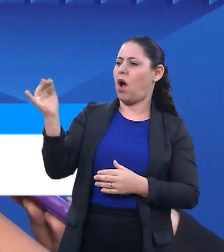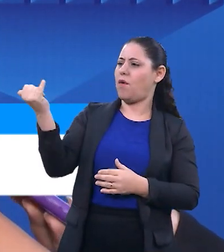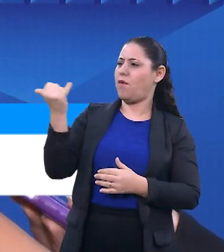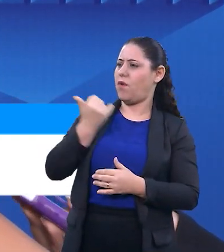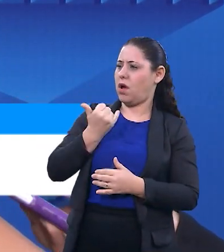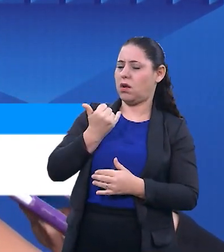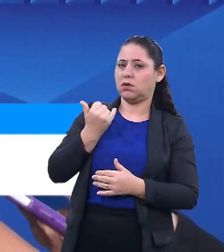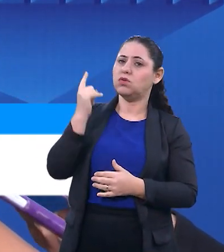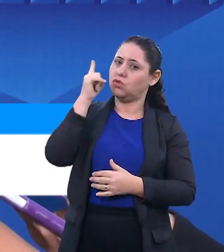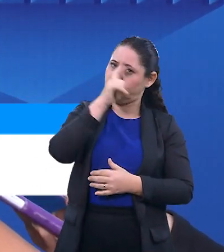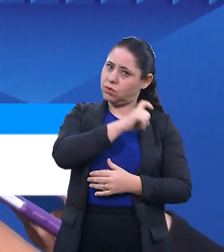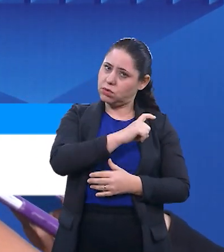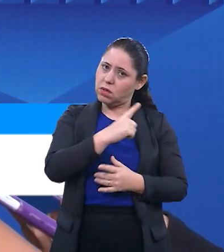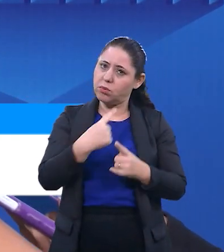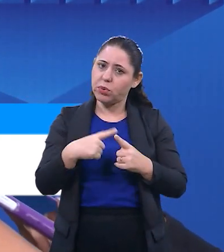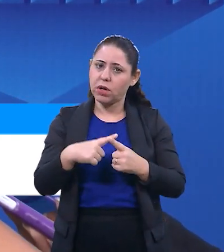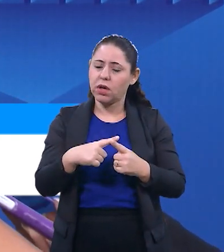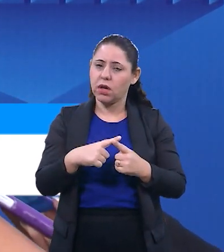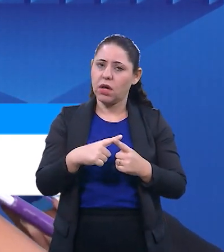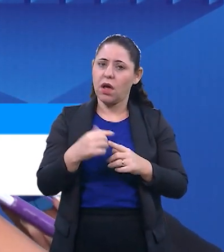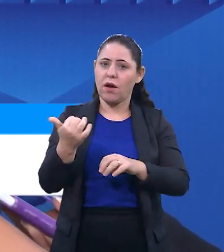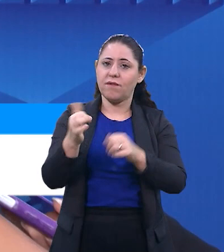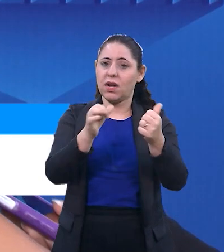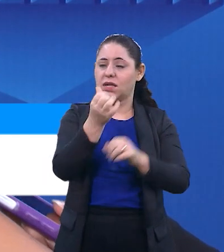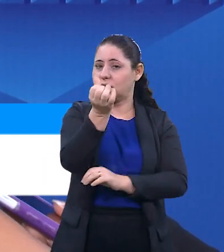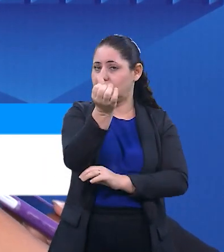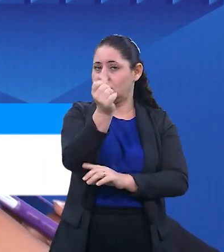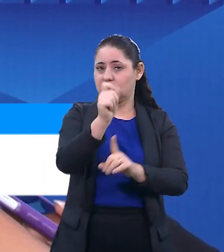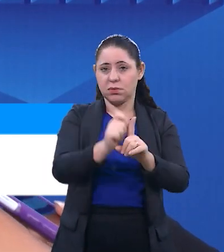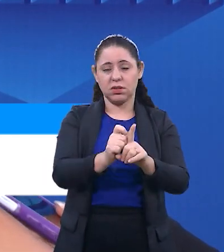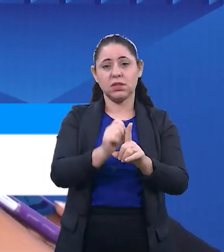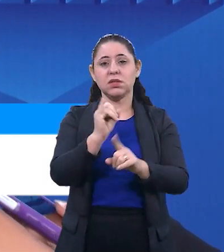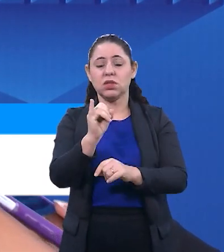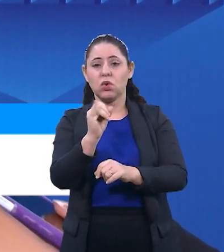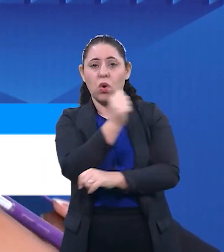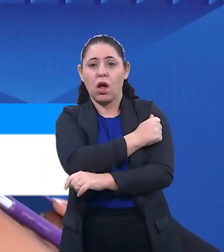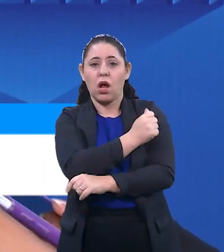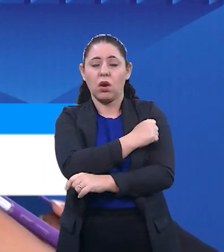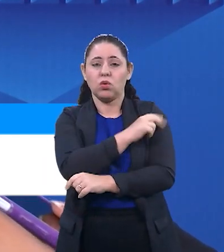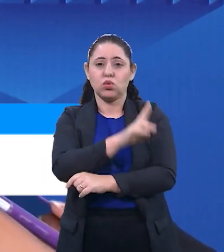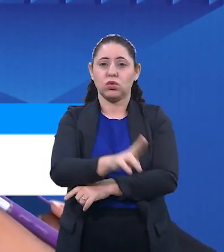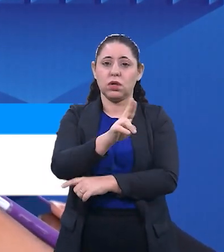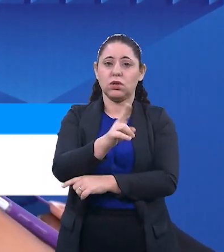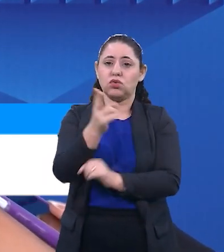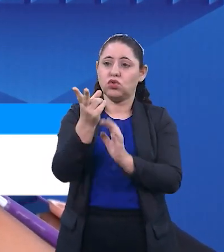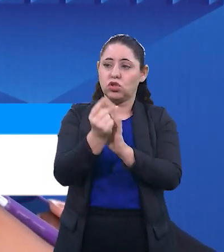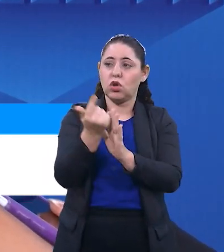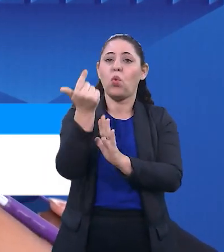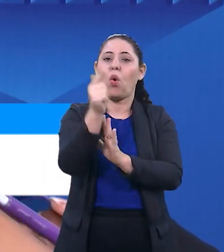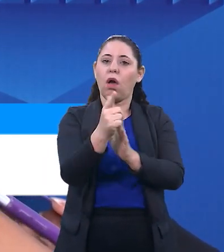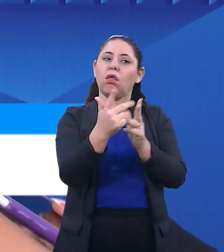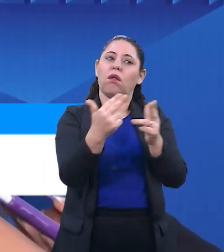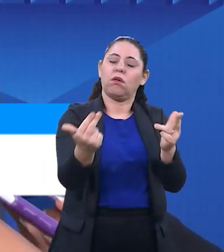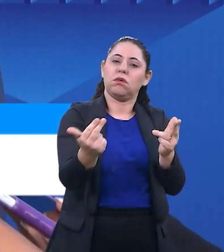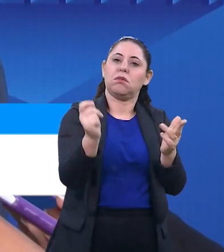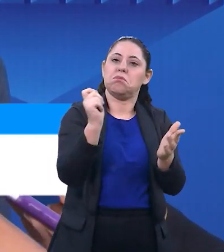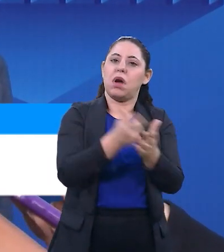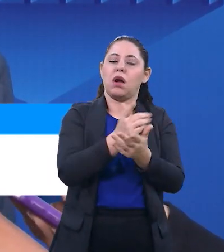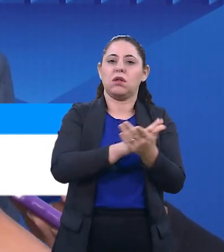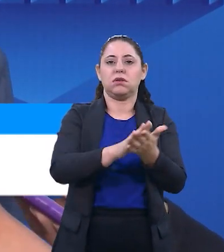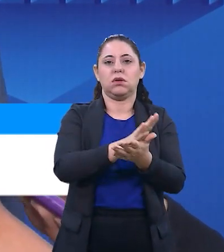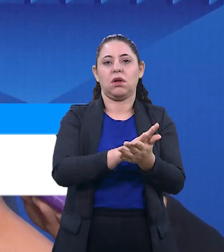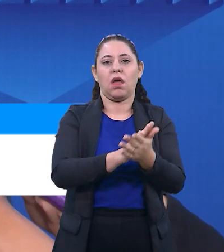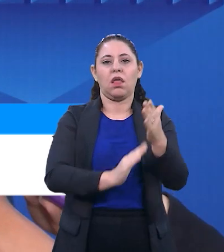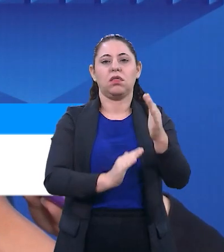faculdade entra em dificuldade, porque avalia de 6 em 6 meses. Se o aluno ficar 6 meses usando o dinheiro para uma outra